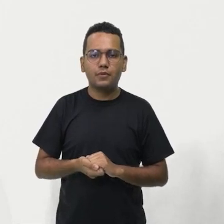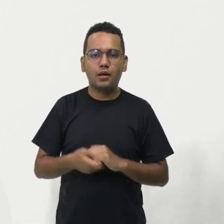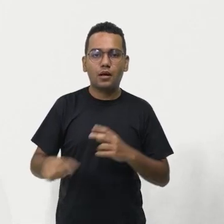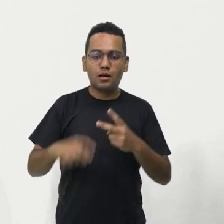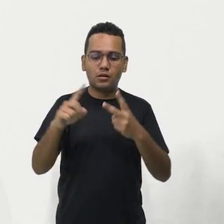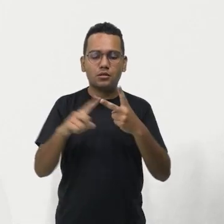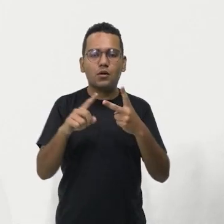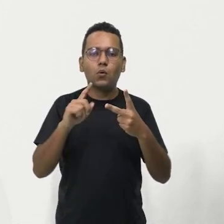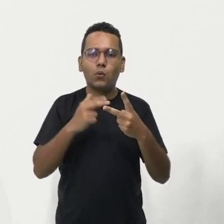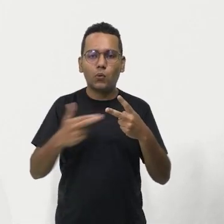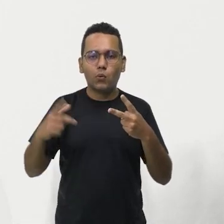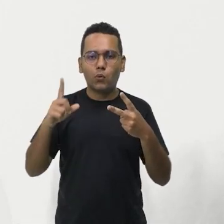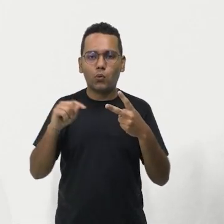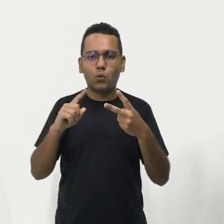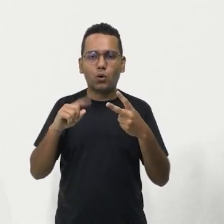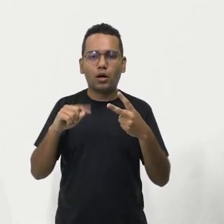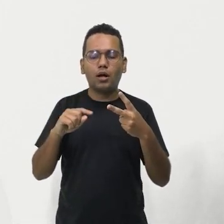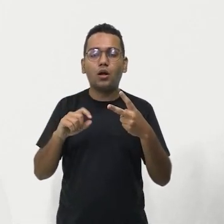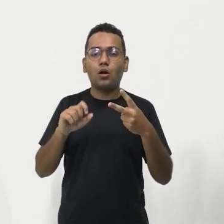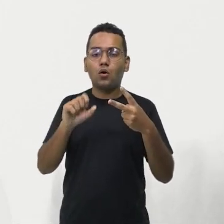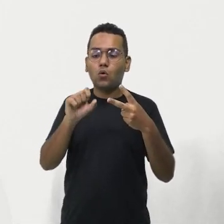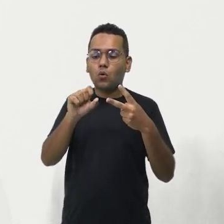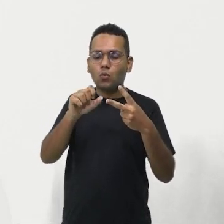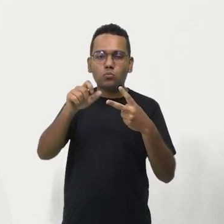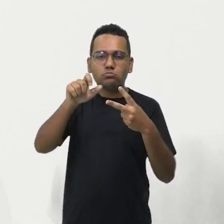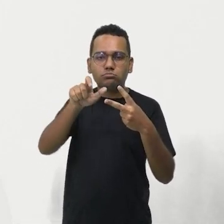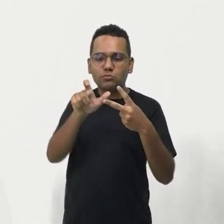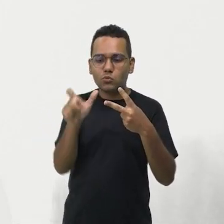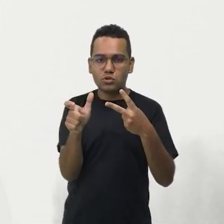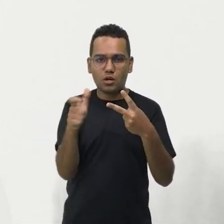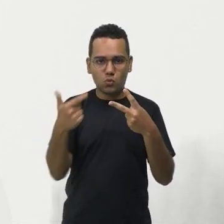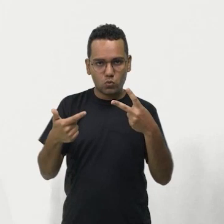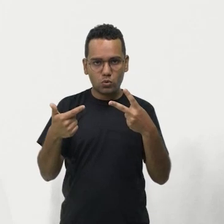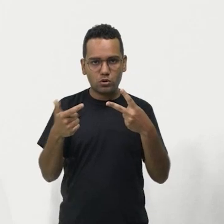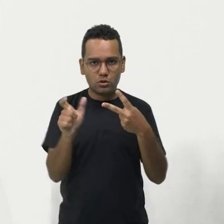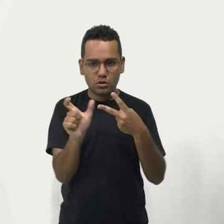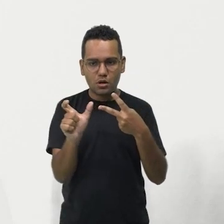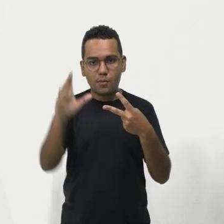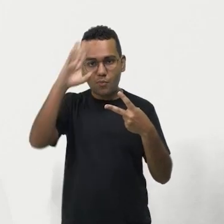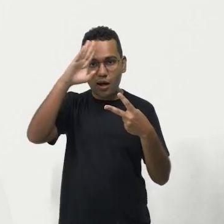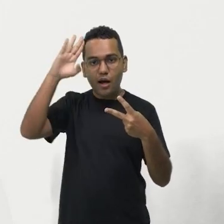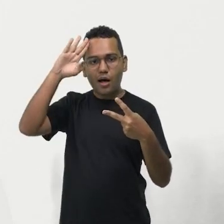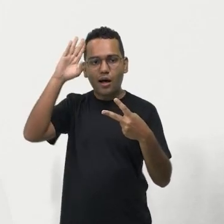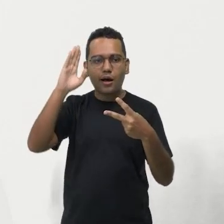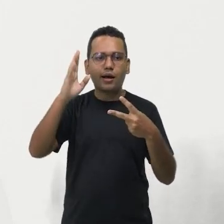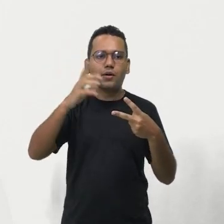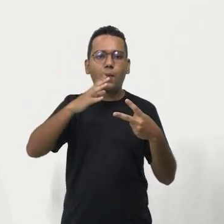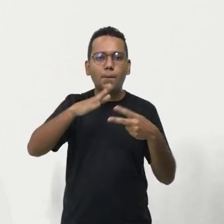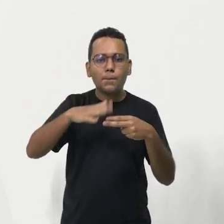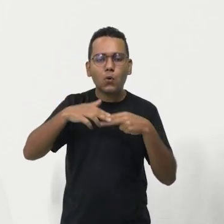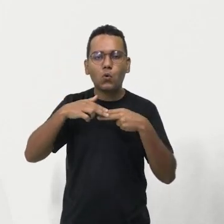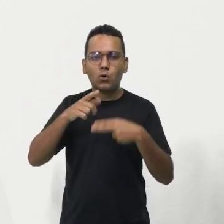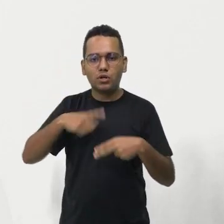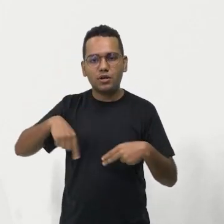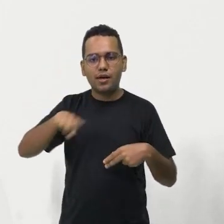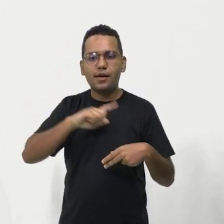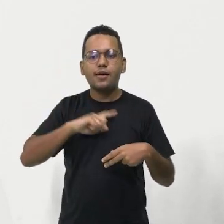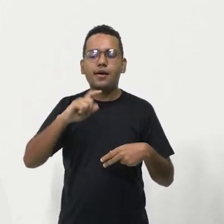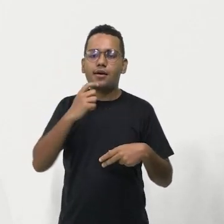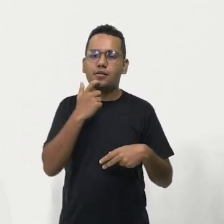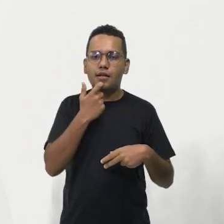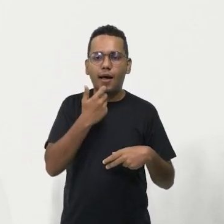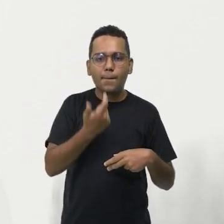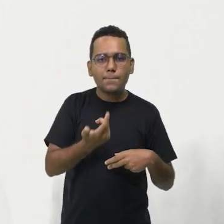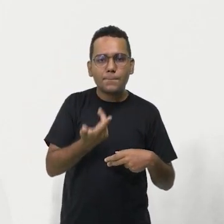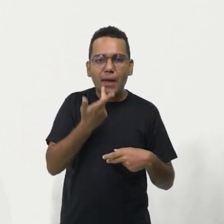em letras maiúsculas, exatamente o sobrenome dessa pessoa. No meio científico, acadêmico, as pessoas costumam ser chamadas, ou